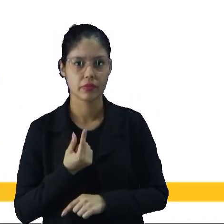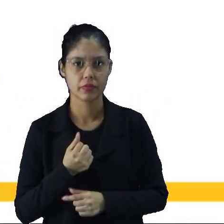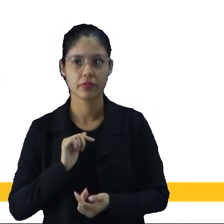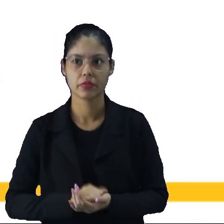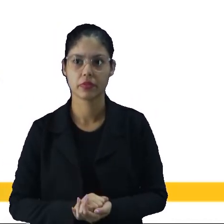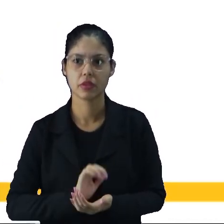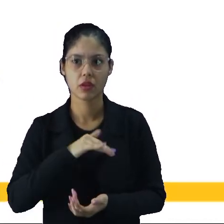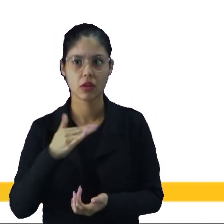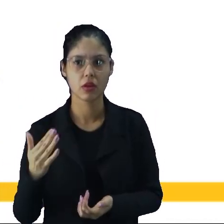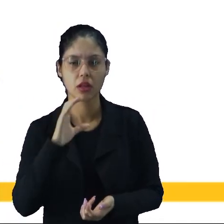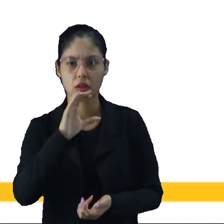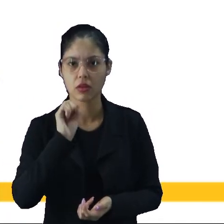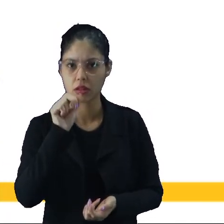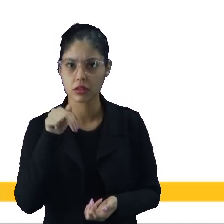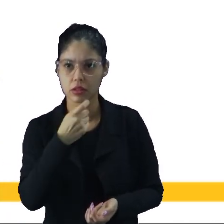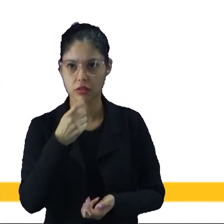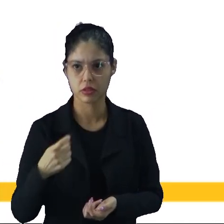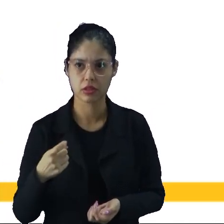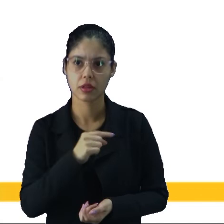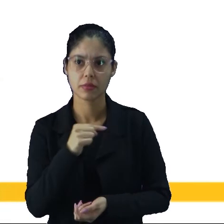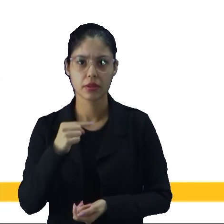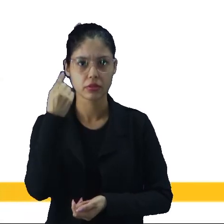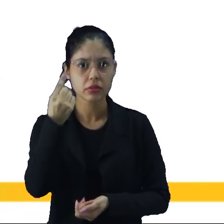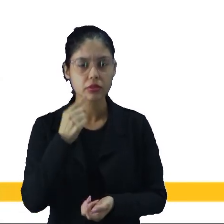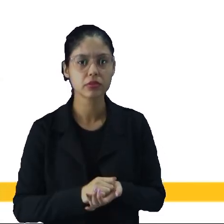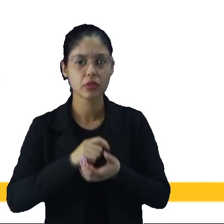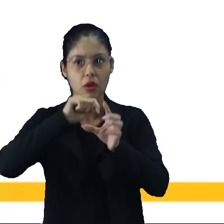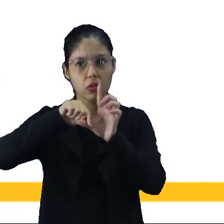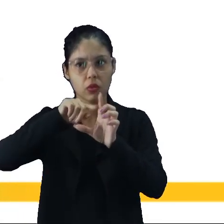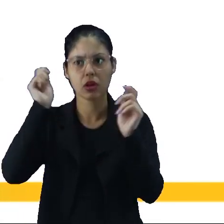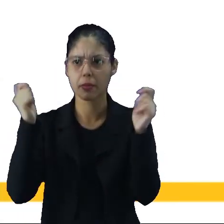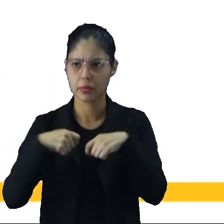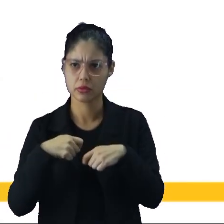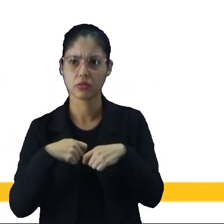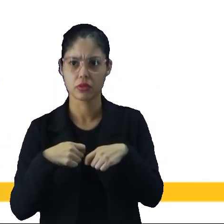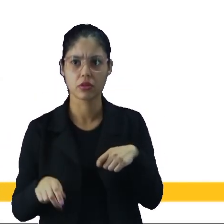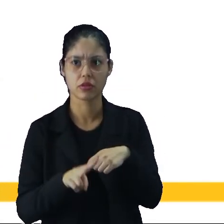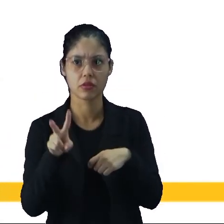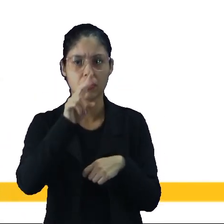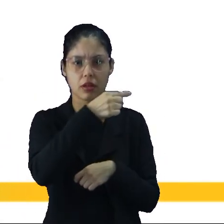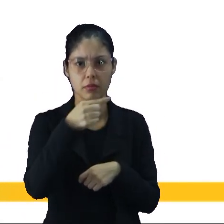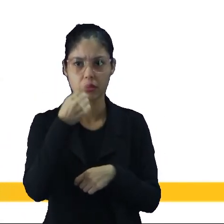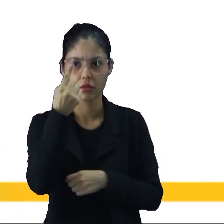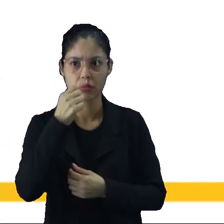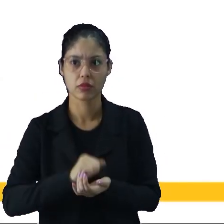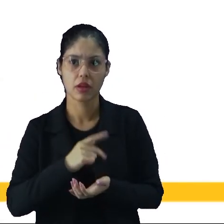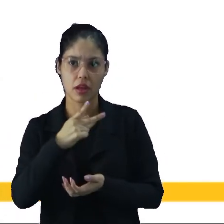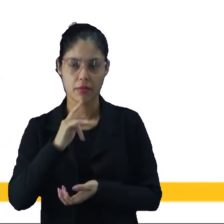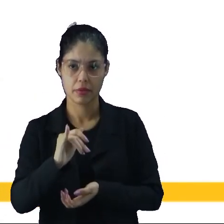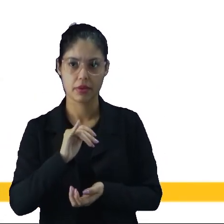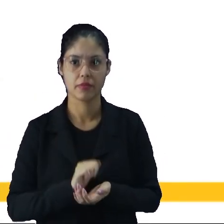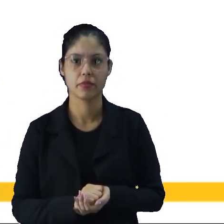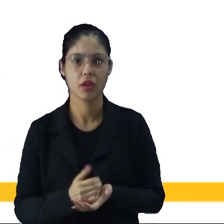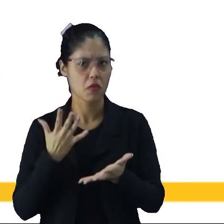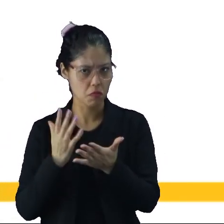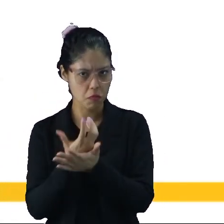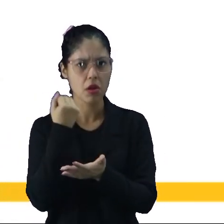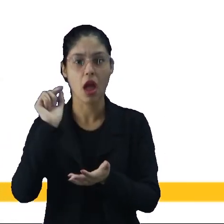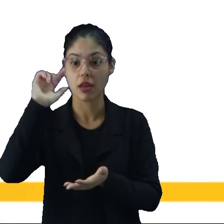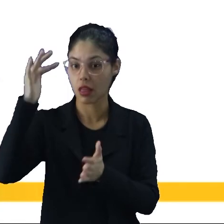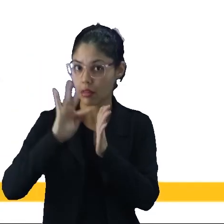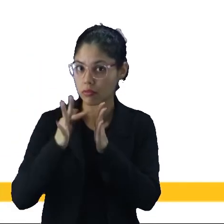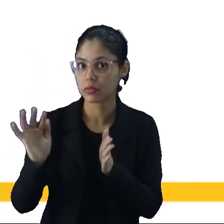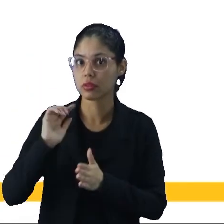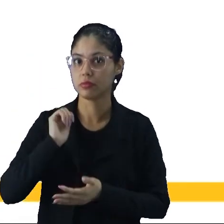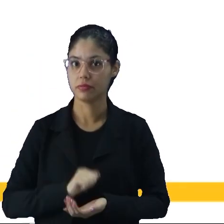Tá? Quando o cosseno de x é igual a menos 1, o ângulo que possui o valor de cosseno igual a menos 1 é π. Então, eu vou pegar aquela